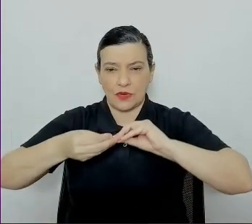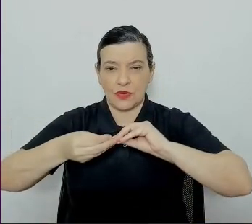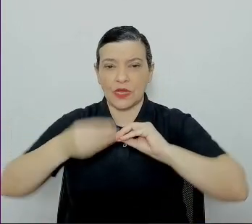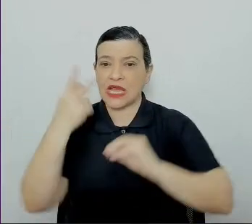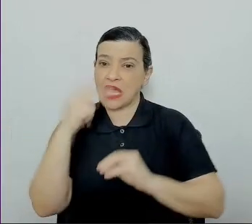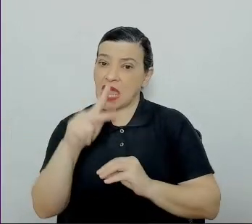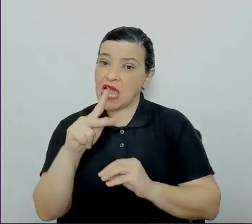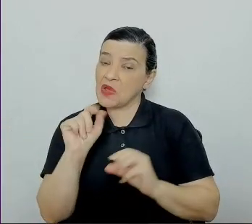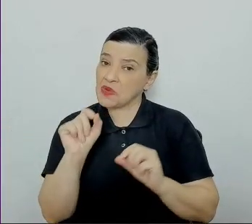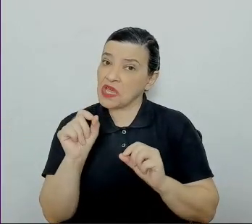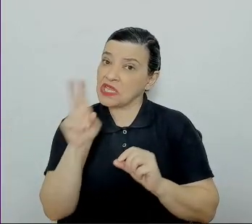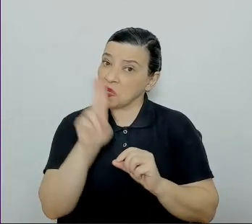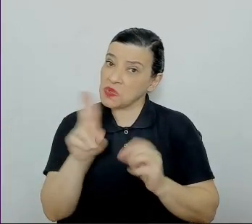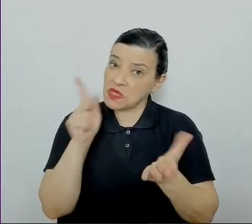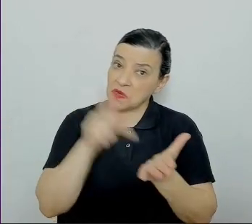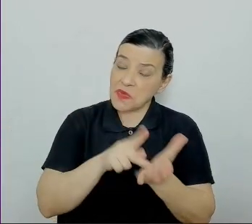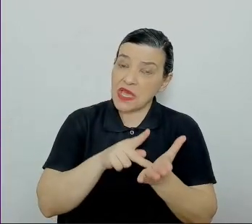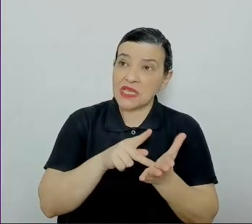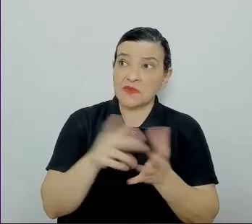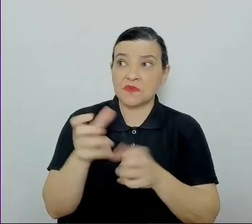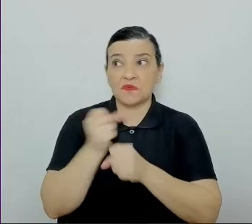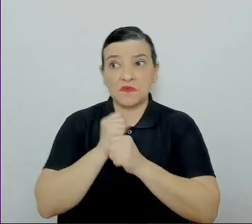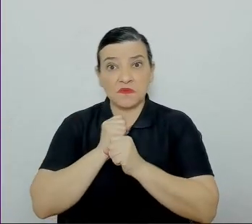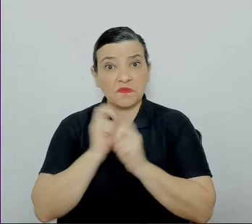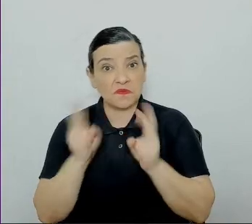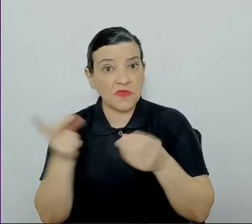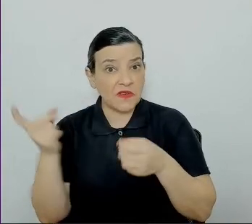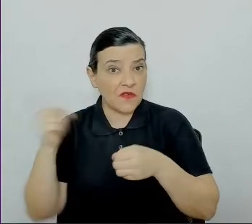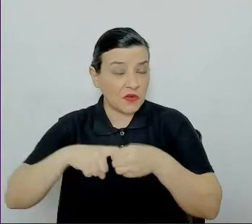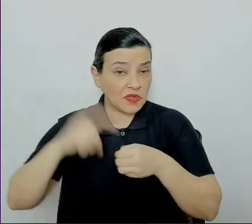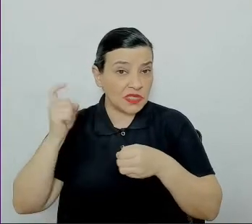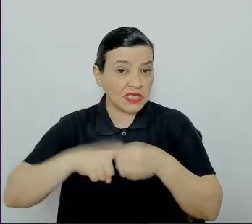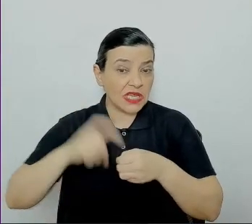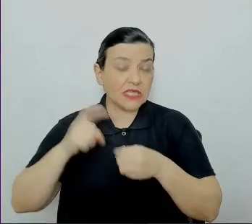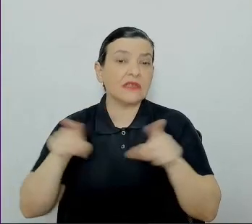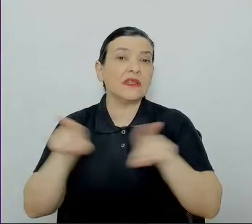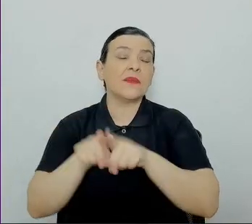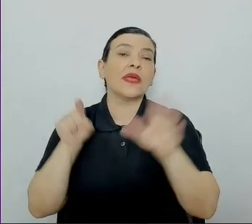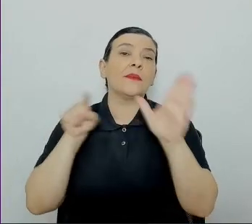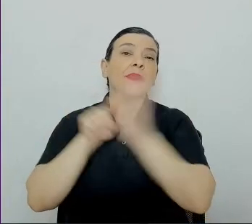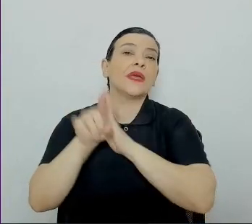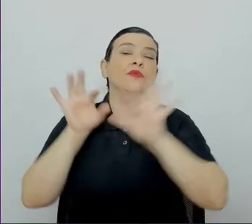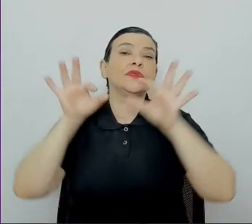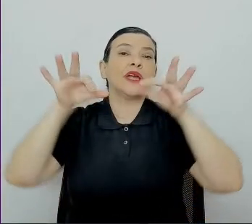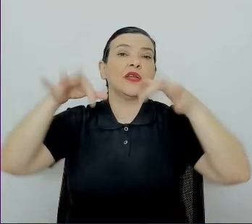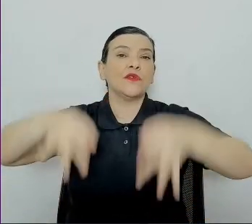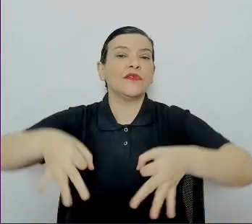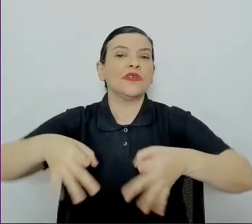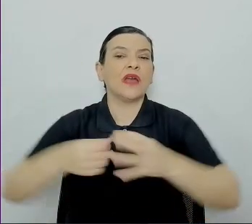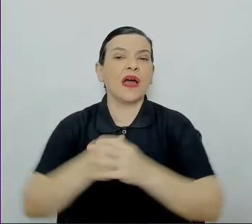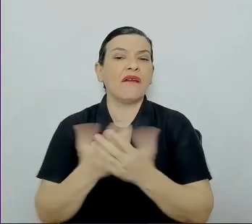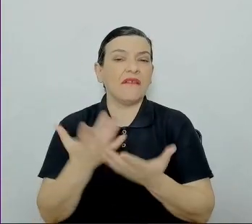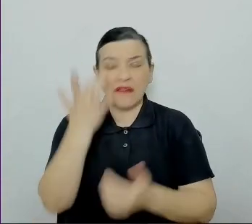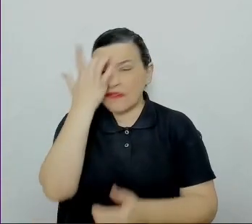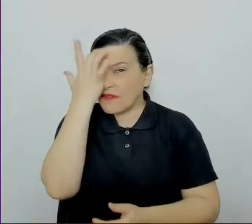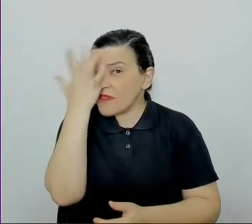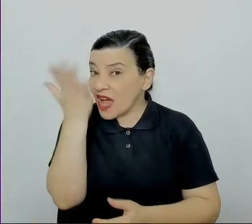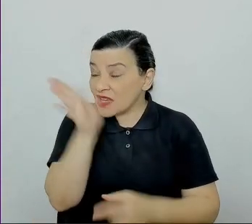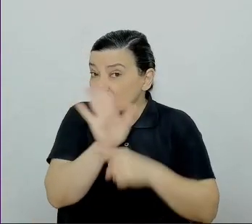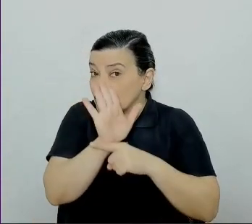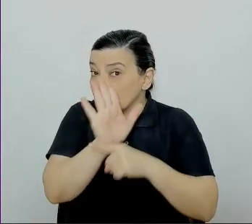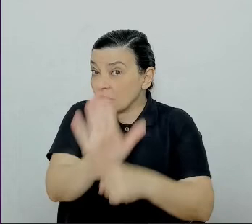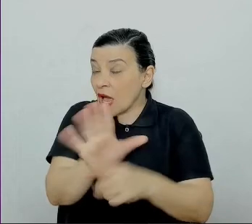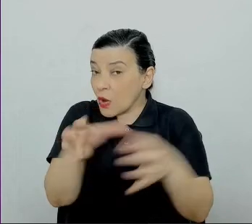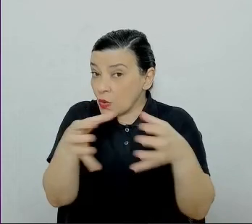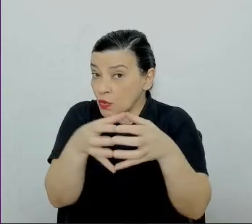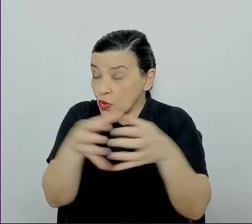estão usando threads, você olha a retenção, se elas estão voltando, e você pergunta, no final, quão fácil foi colaborar com o seu time usando